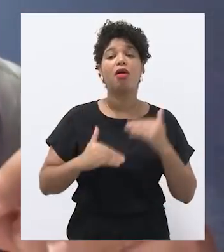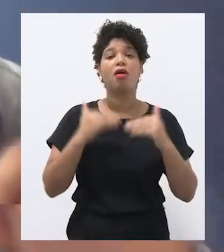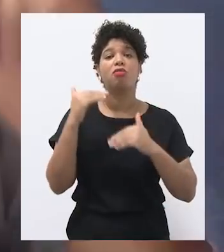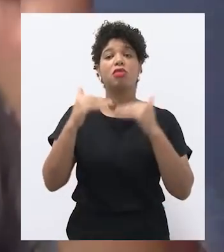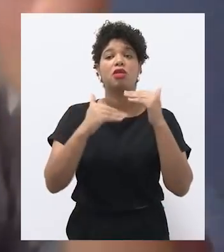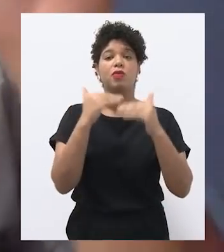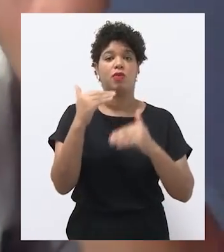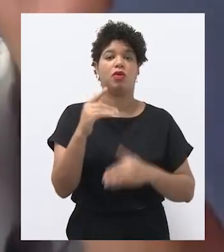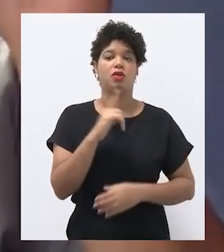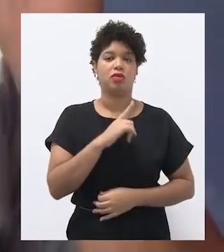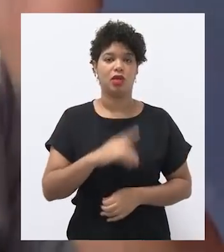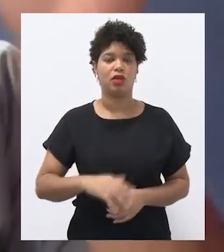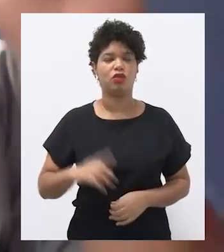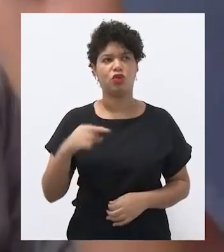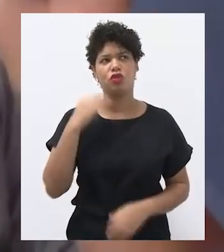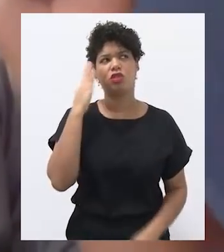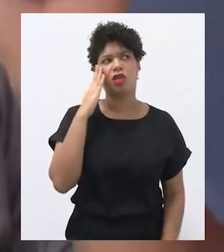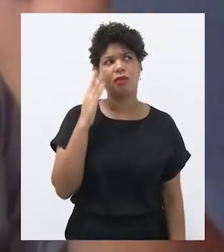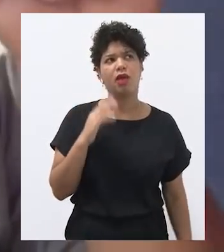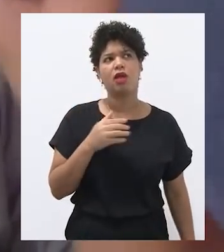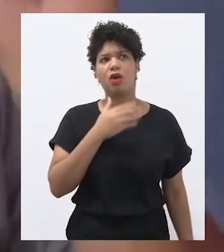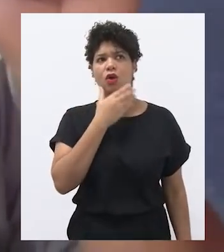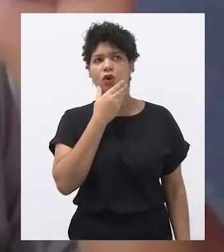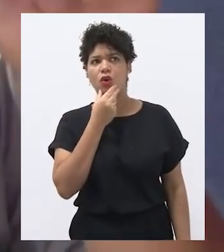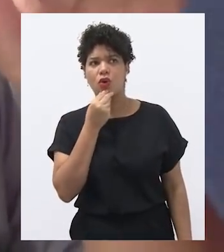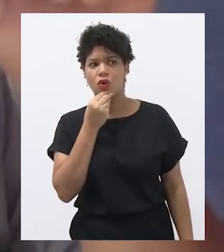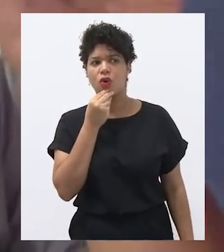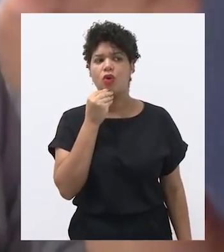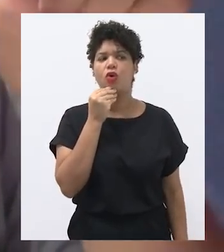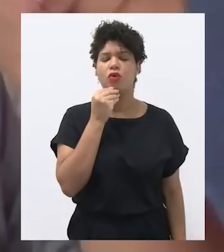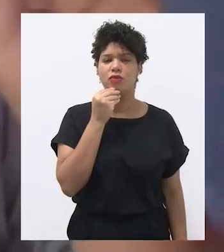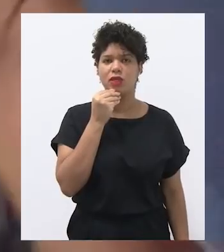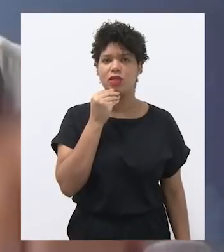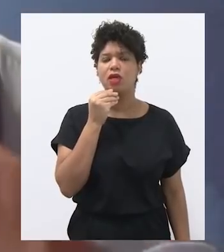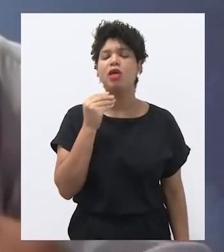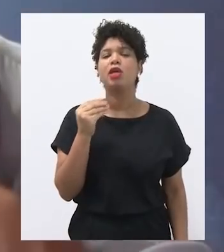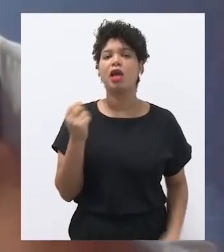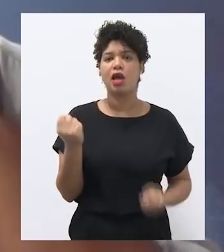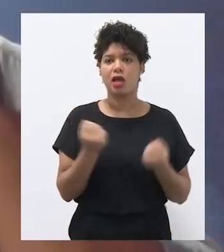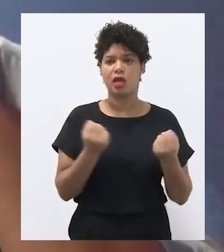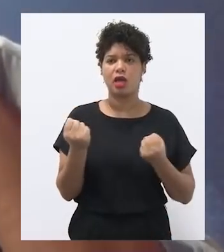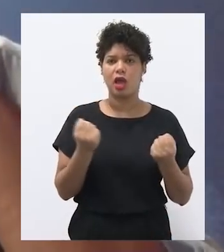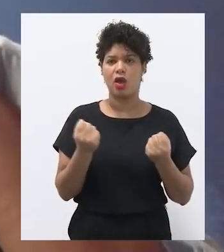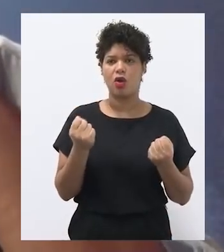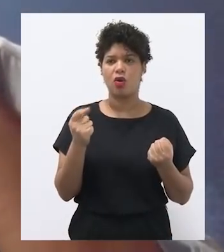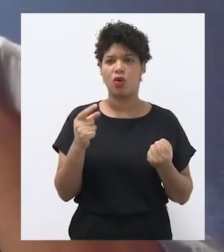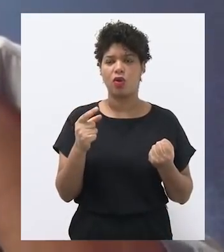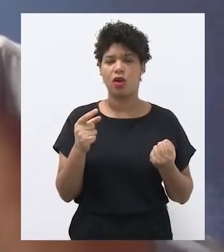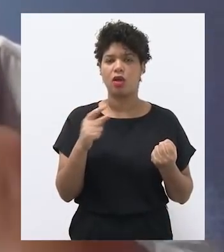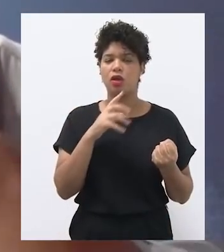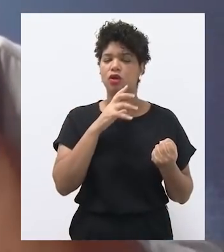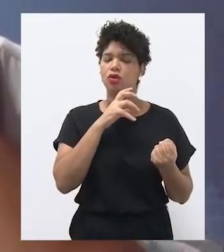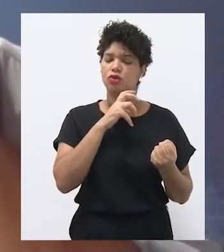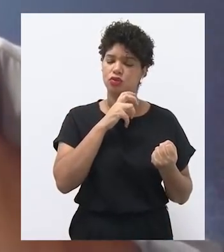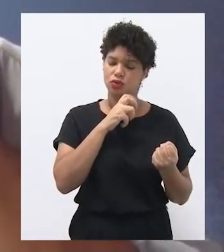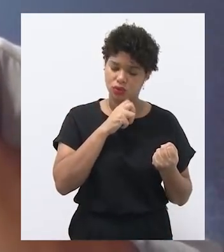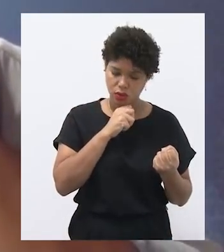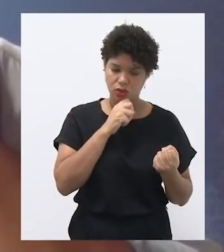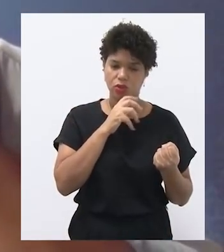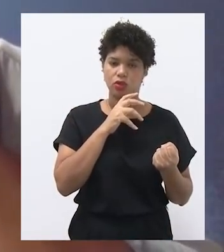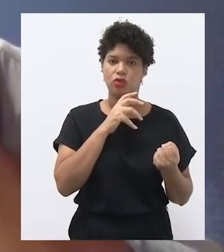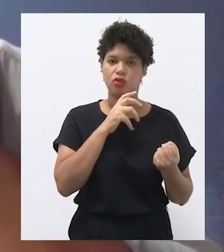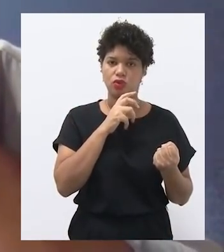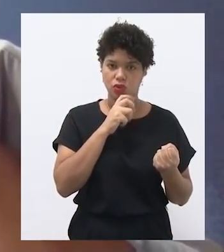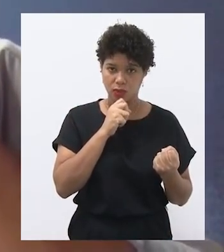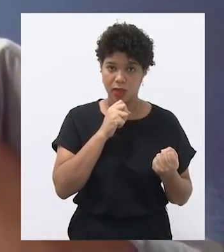minutagem. A gente pode saber se um motorista que está atrás de um volante está cansado e o carro indica que ele precisa parar. Vocês sabiam que existe